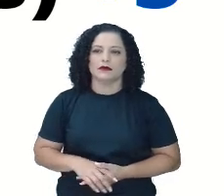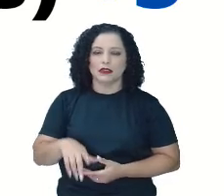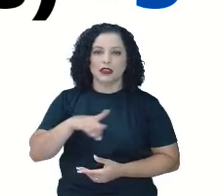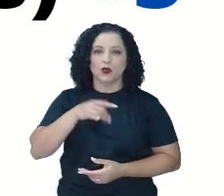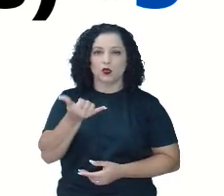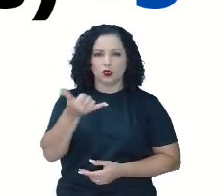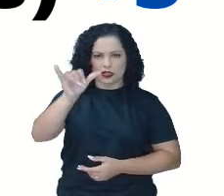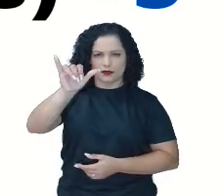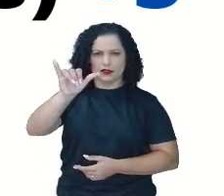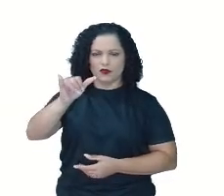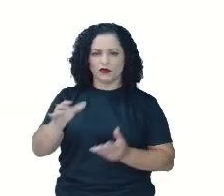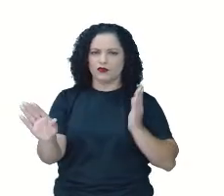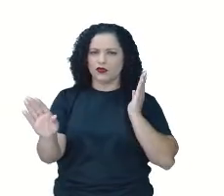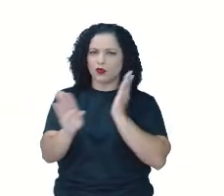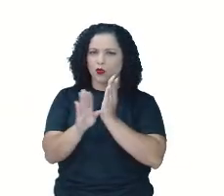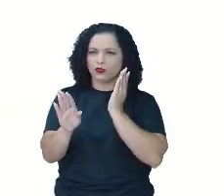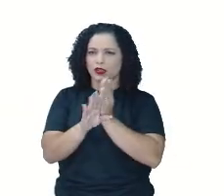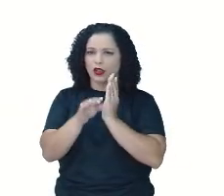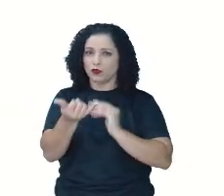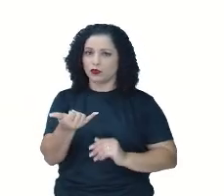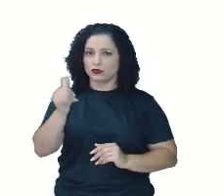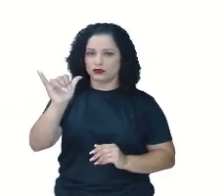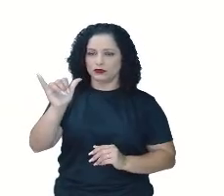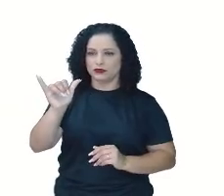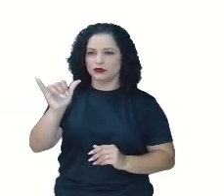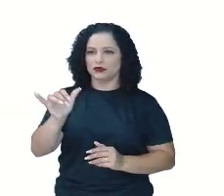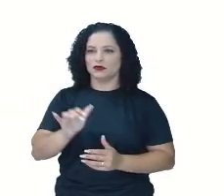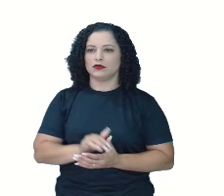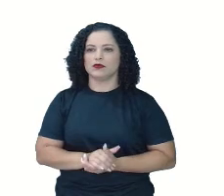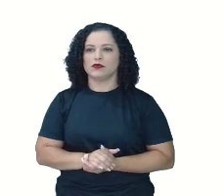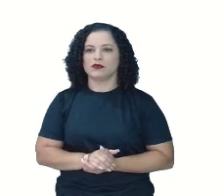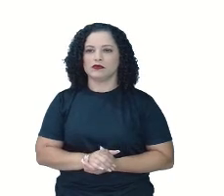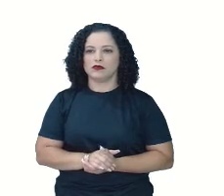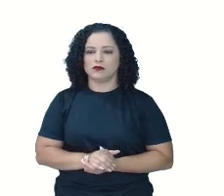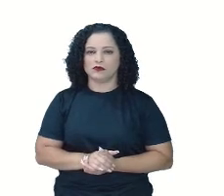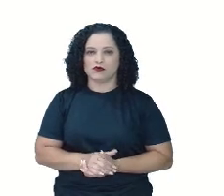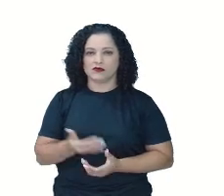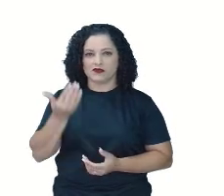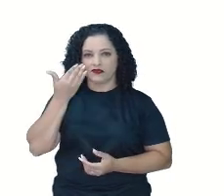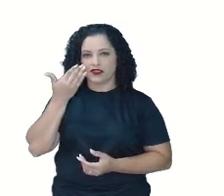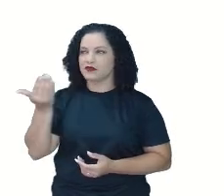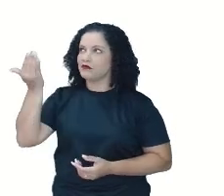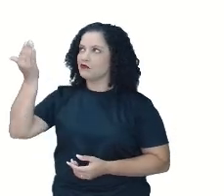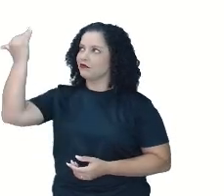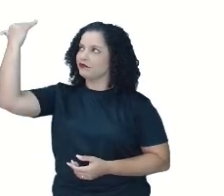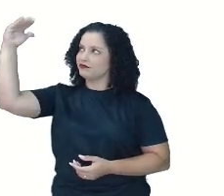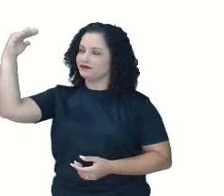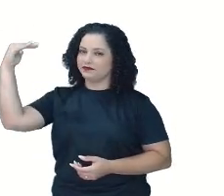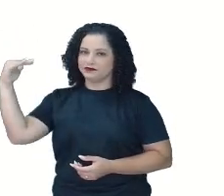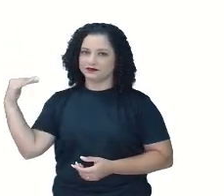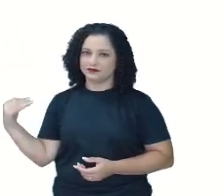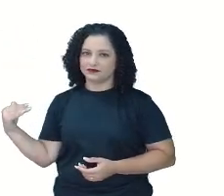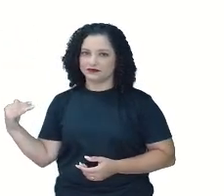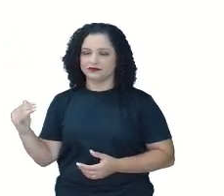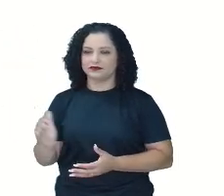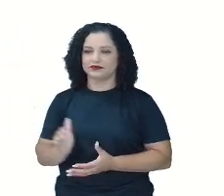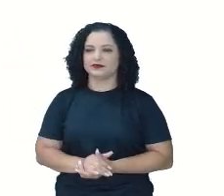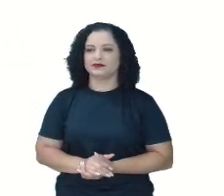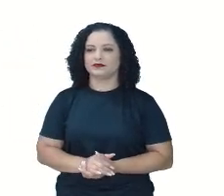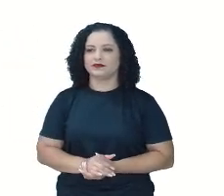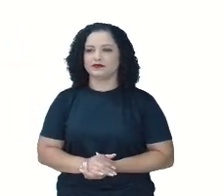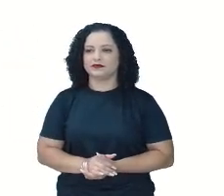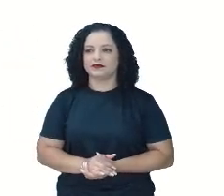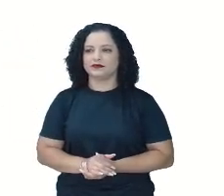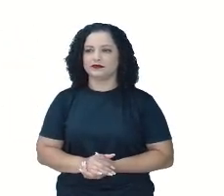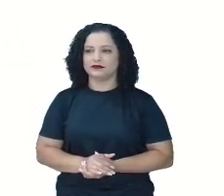vez que encontrar o Y, vamos lá ver o Y, ó. Toy, cherry e key. Engraçado, né, professor? A gente quer